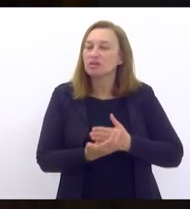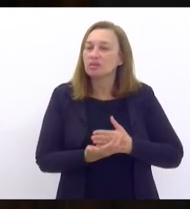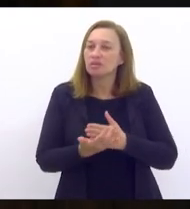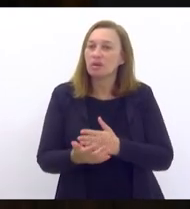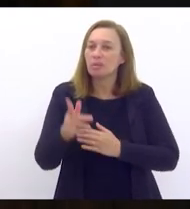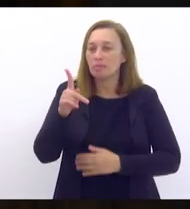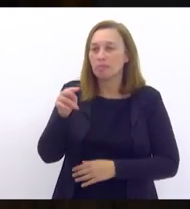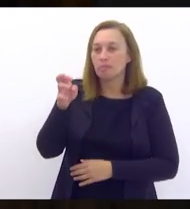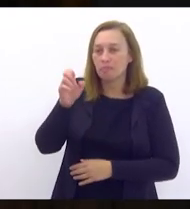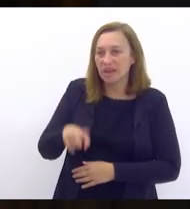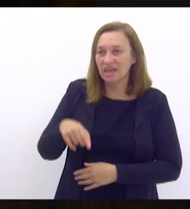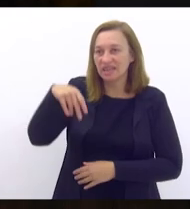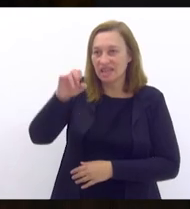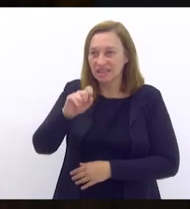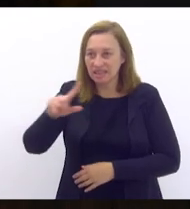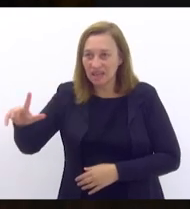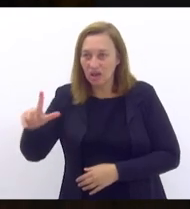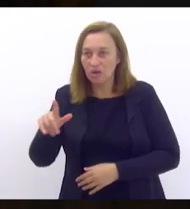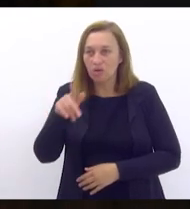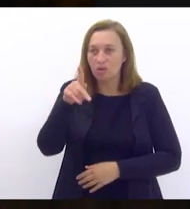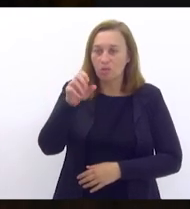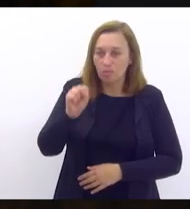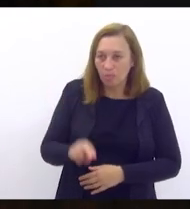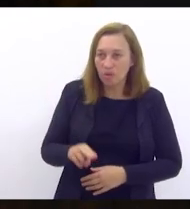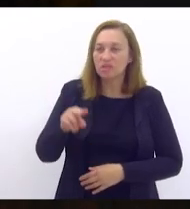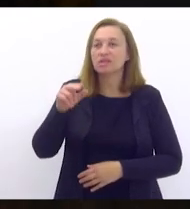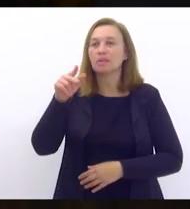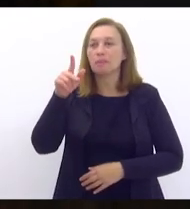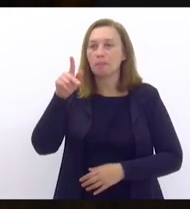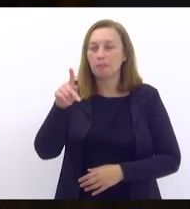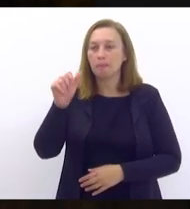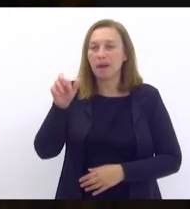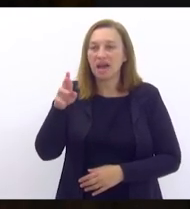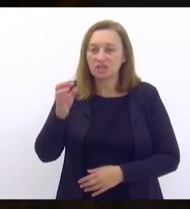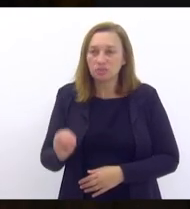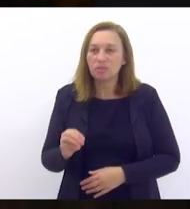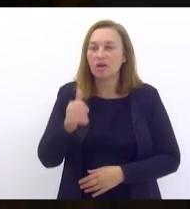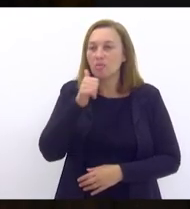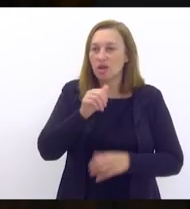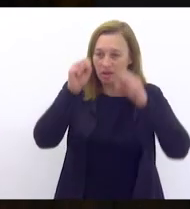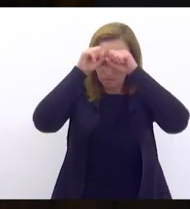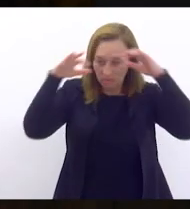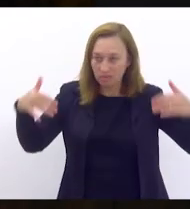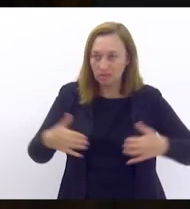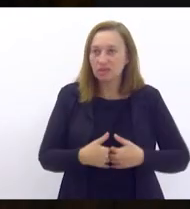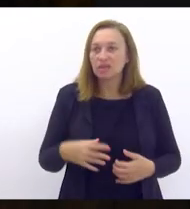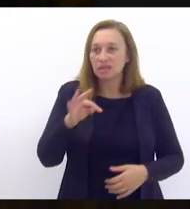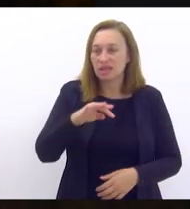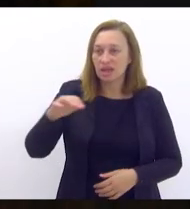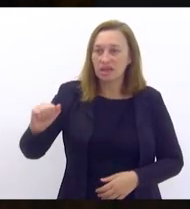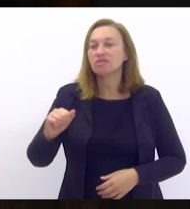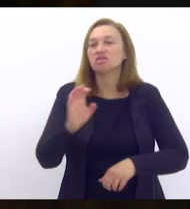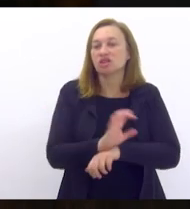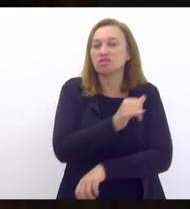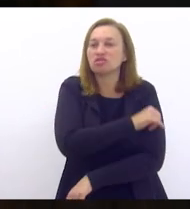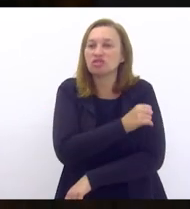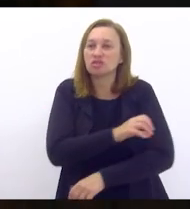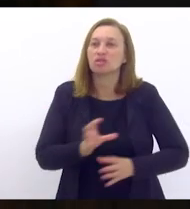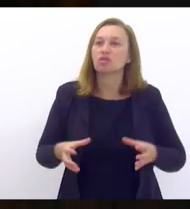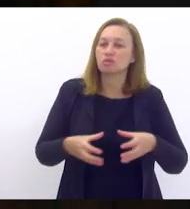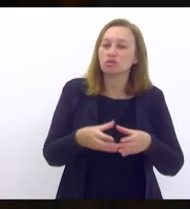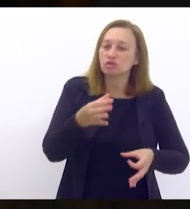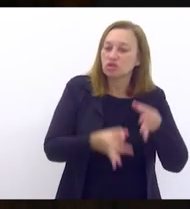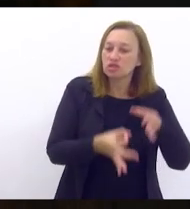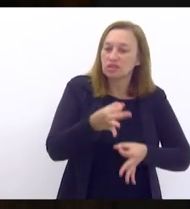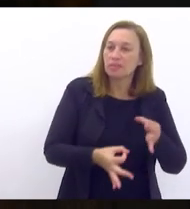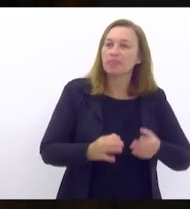Pré-Natal Pós-Parto para Mulheres com Transtorno de Espectro Autista, TEA, no Estado do Rio de Janeiro. Pendente de parecer das Comissões de